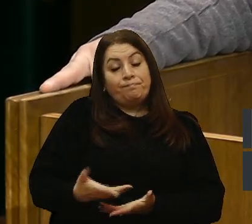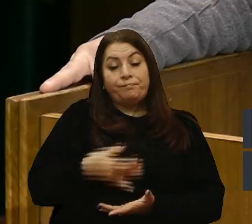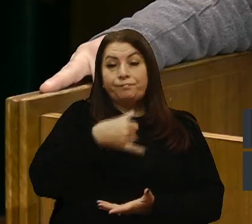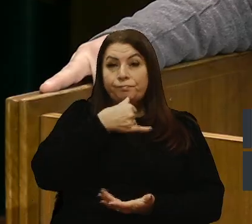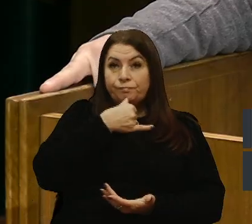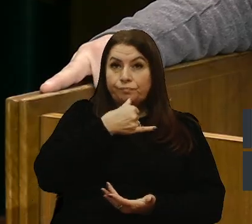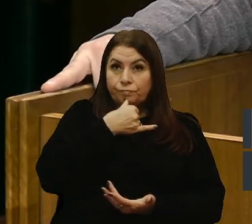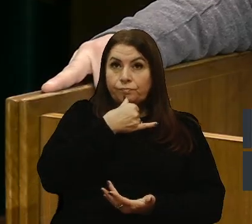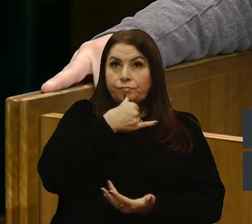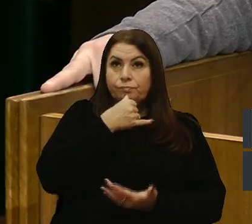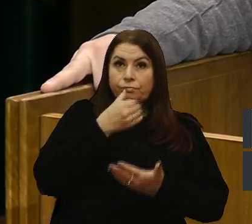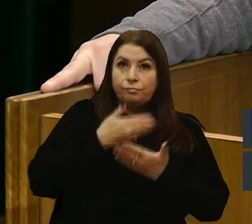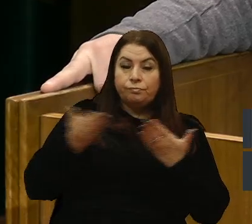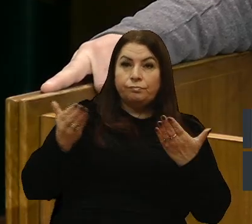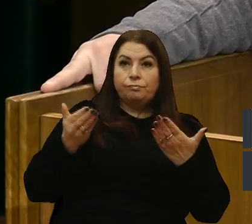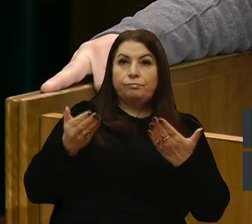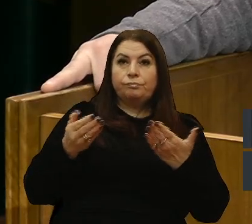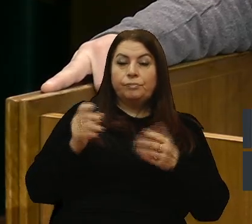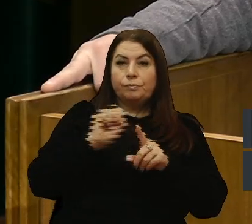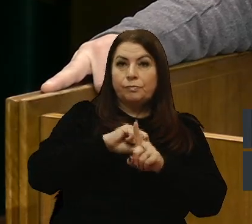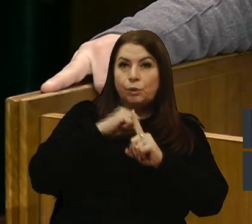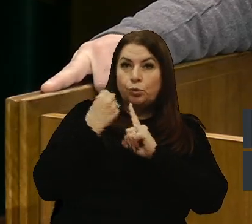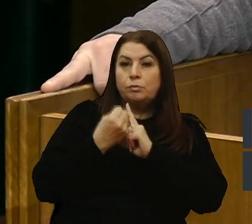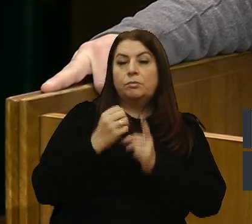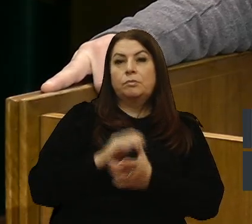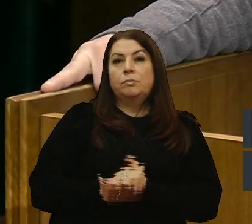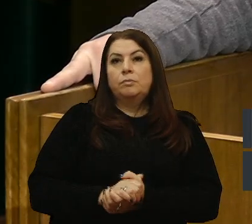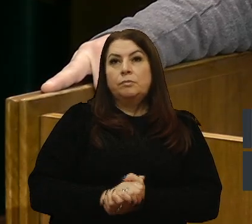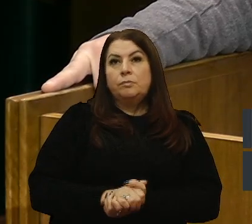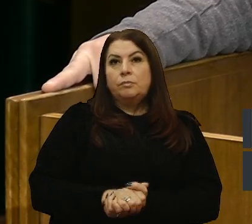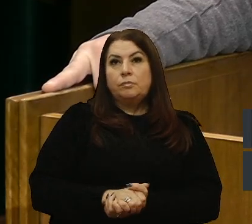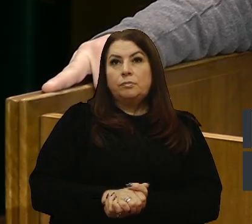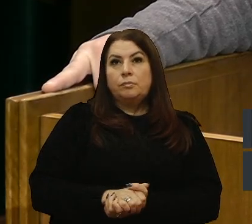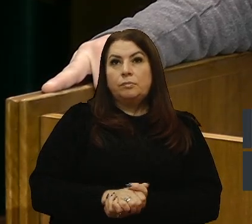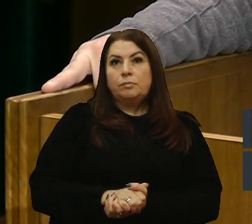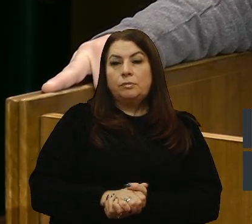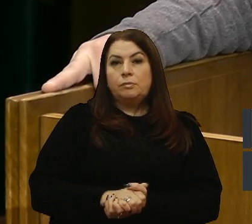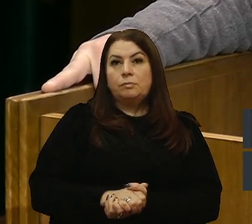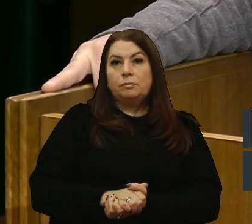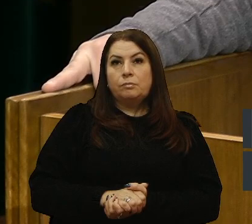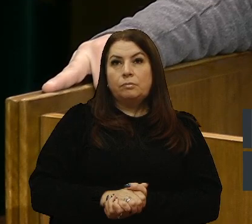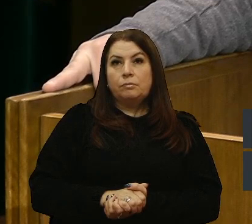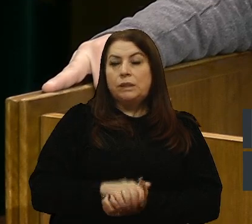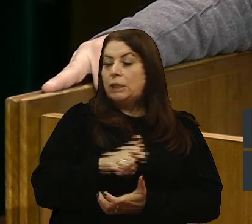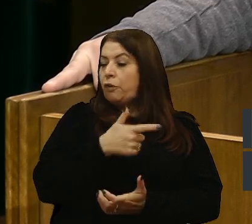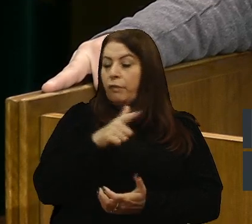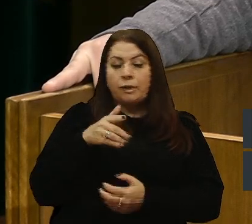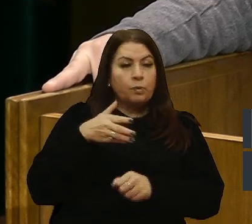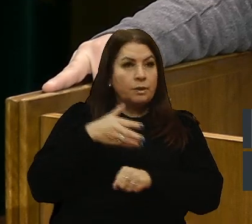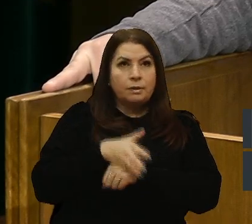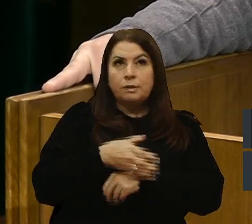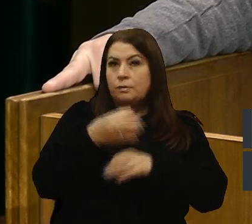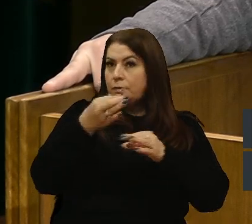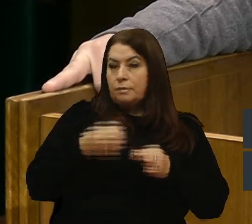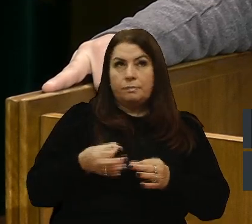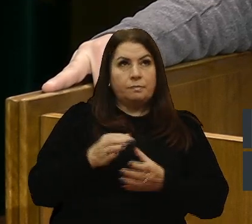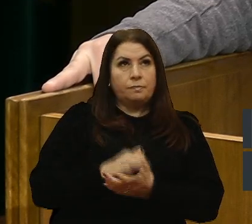Infelizmente, quem perde é a sociedade, que não vai ter o acesso mais